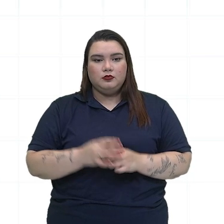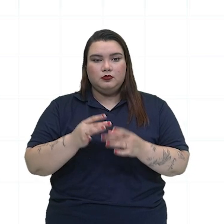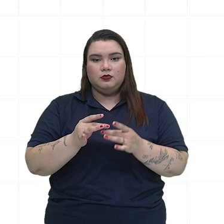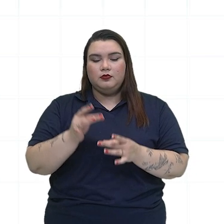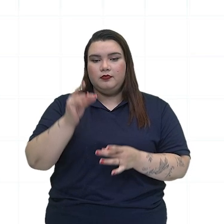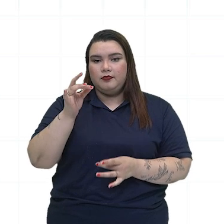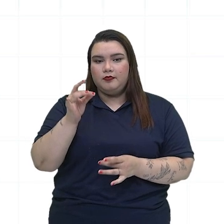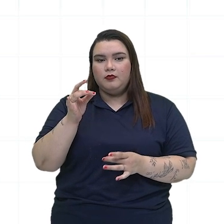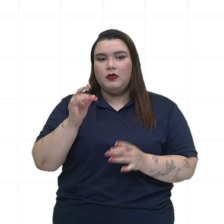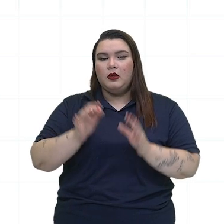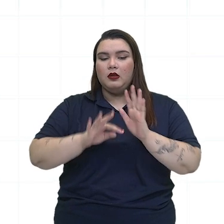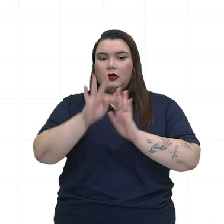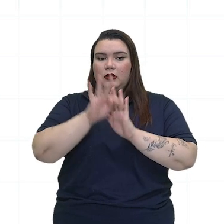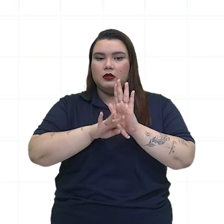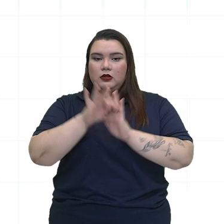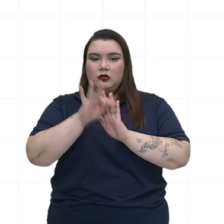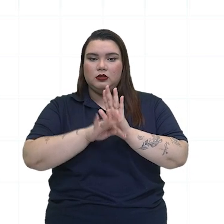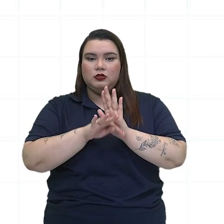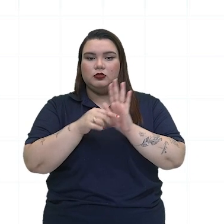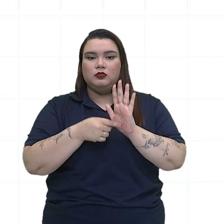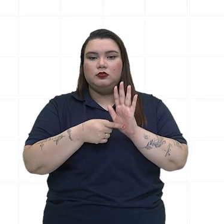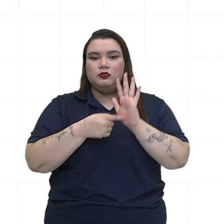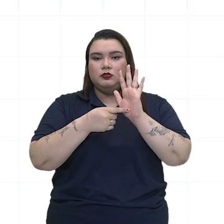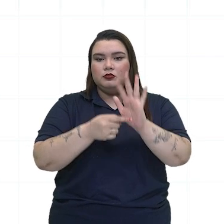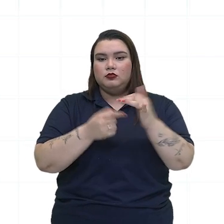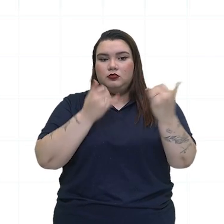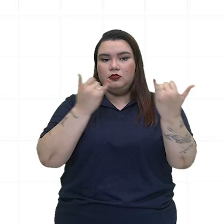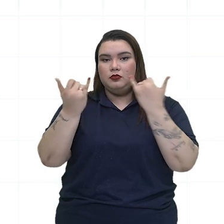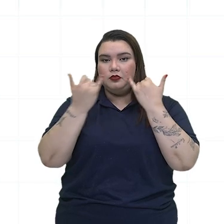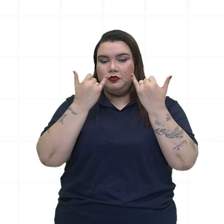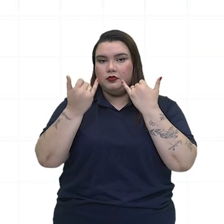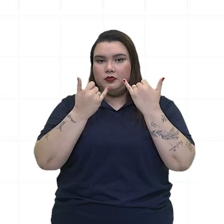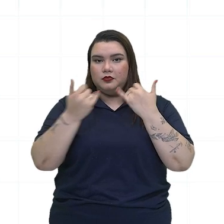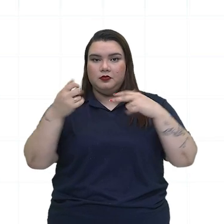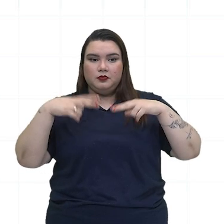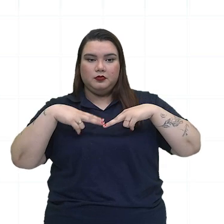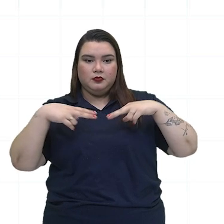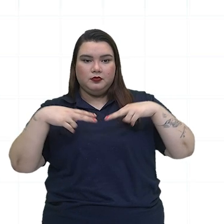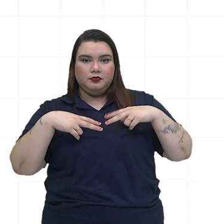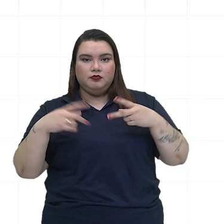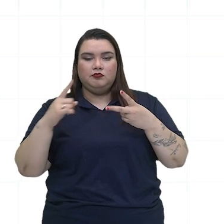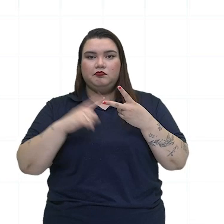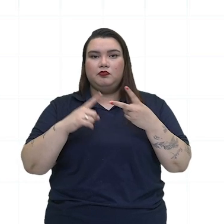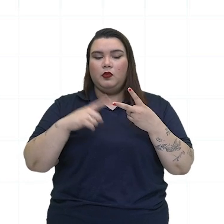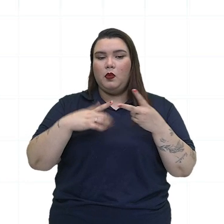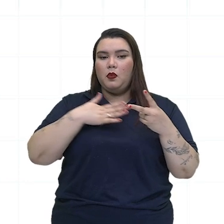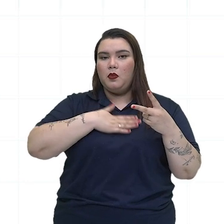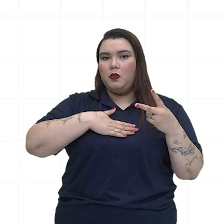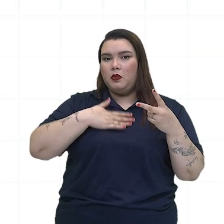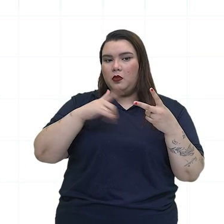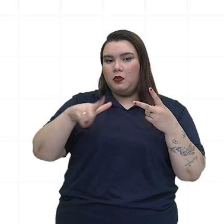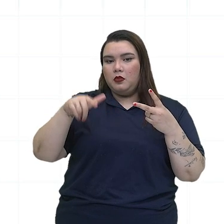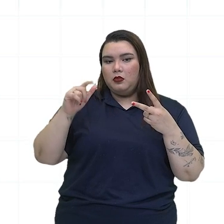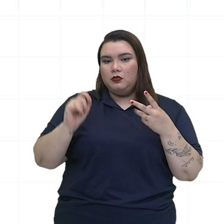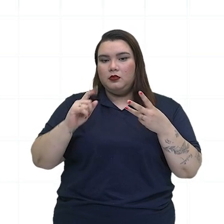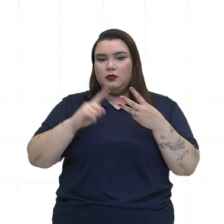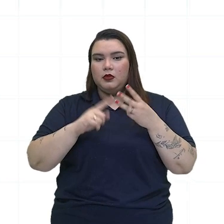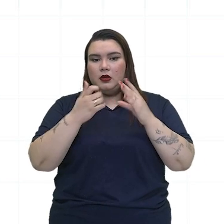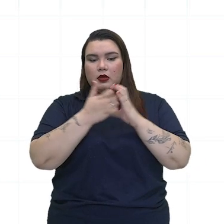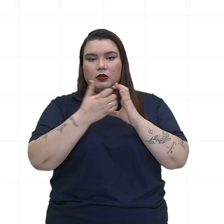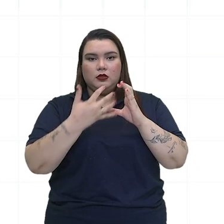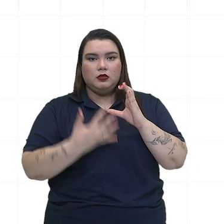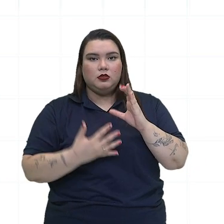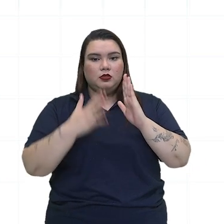E o nosso detalhamento são textos abordando informações pessoais,